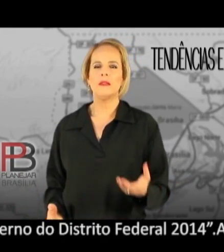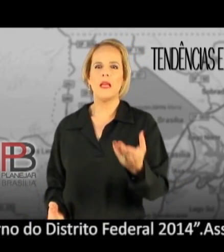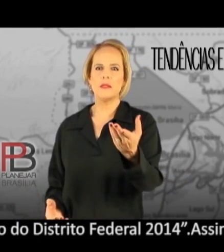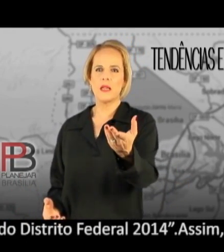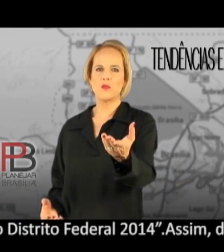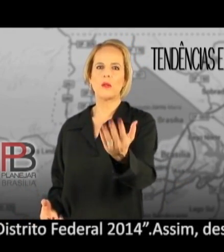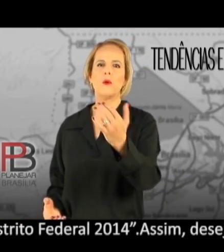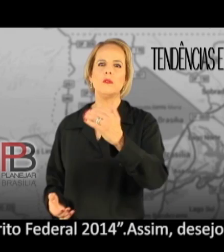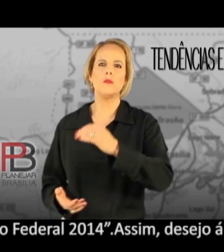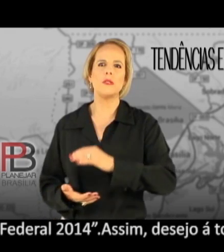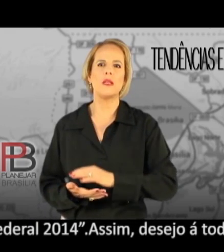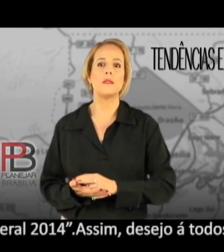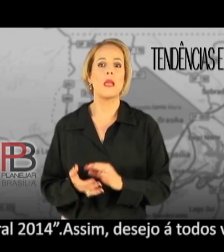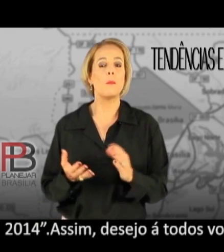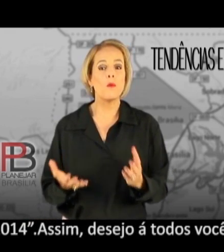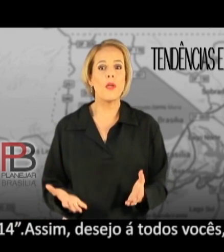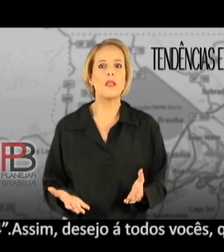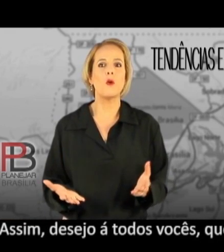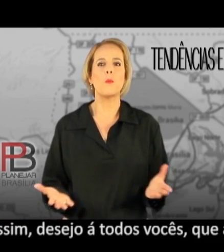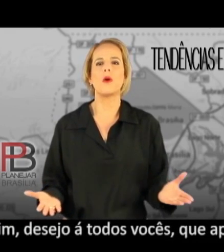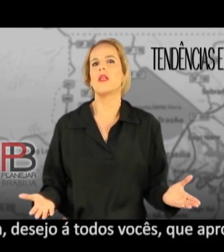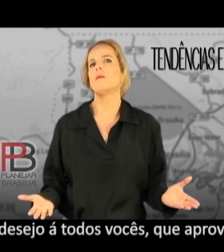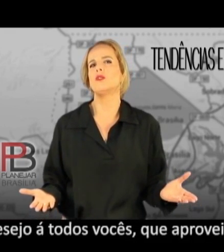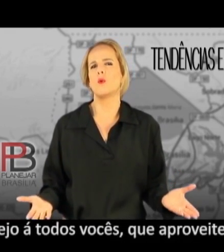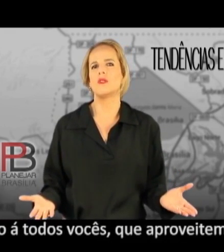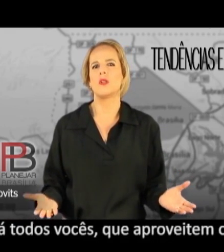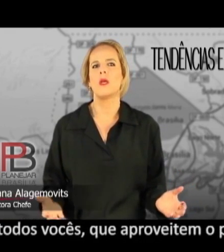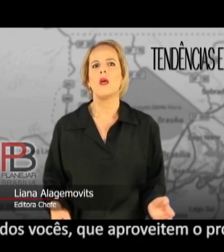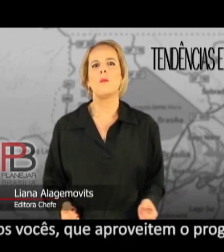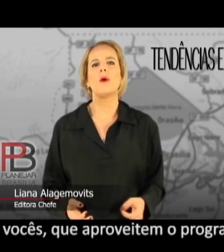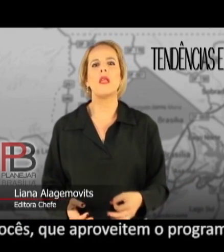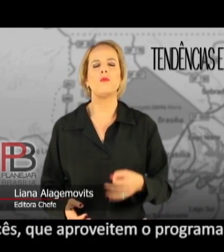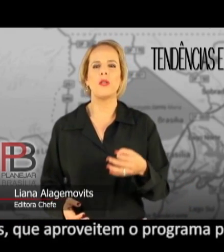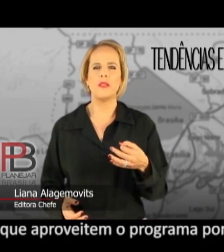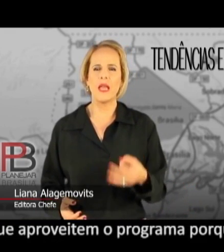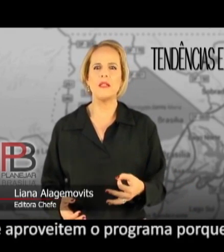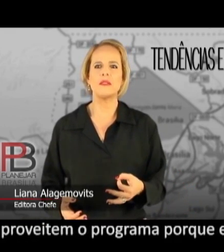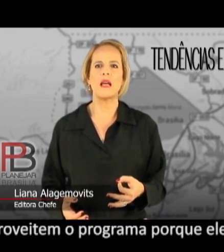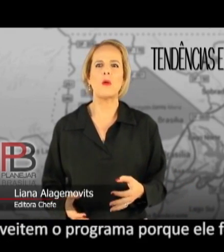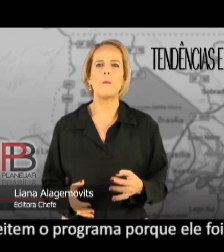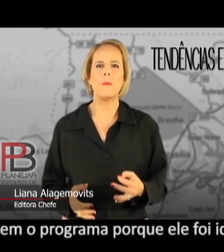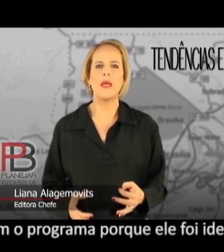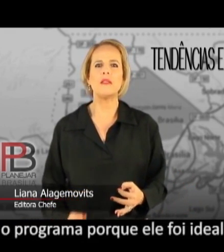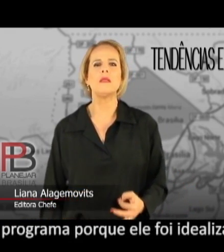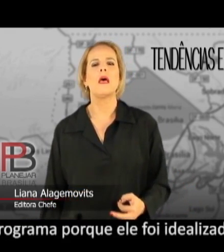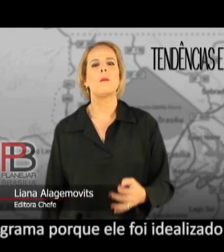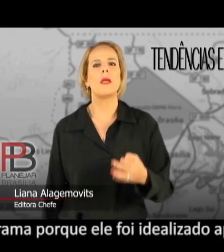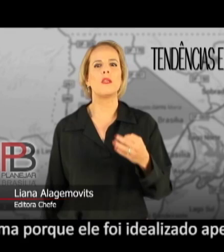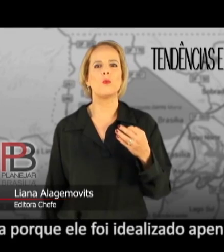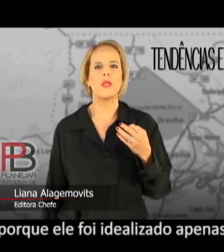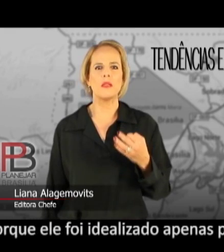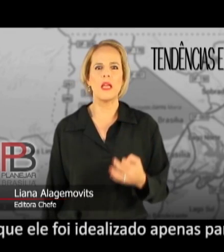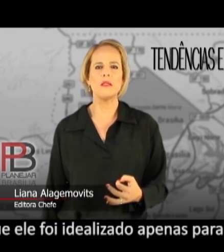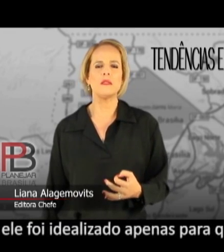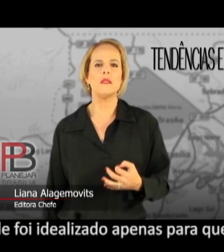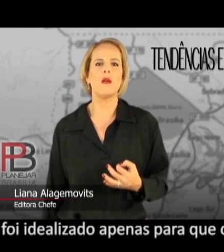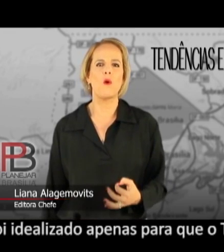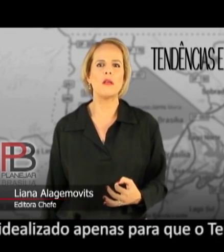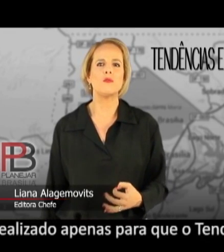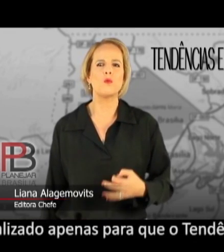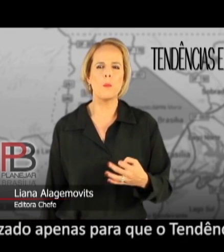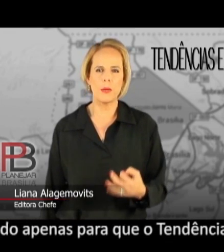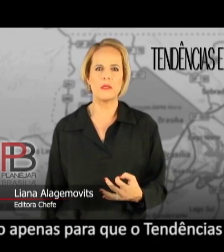Assim, desejo a todos vocês que aproveitem o programa de hoje, porque ele foi idealizado apenas para que o